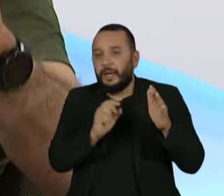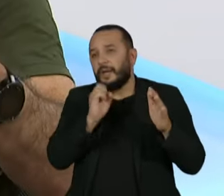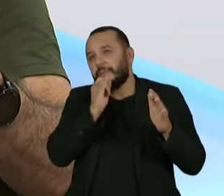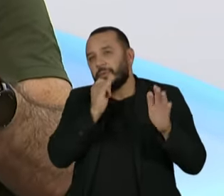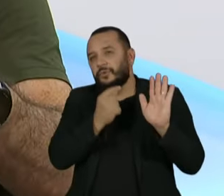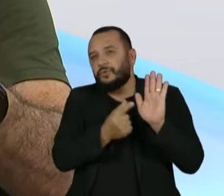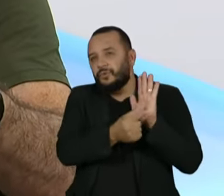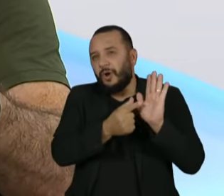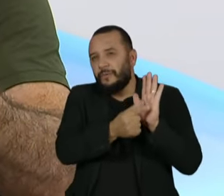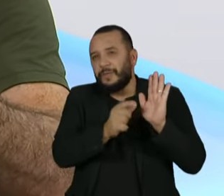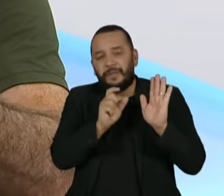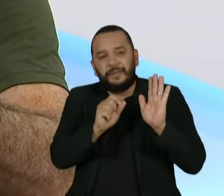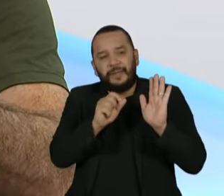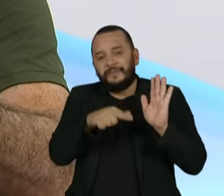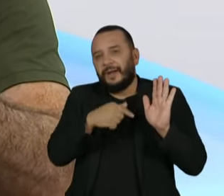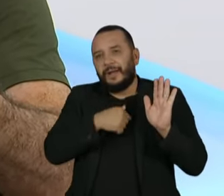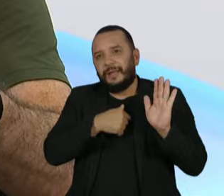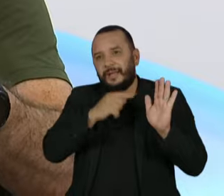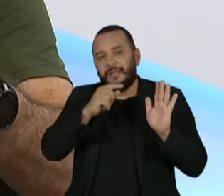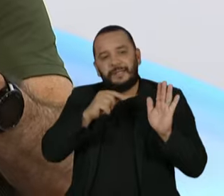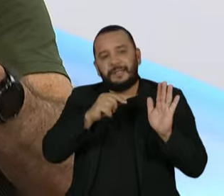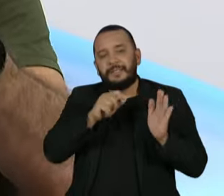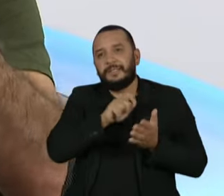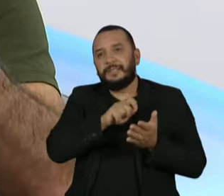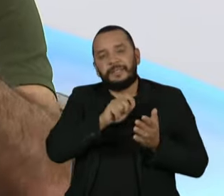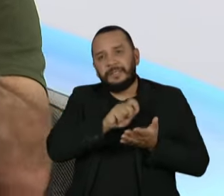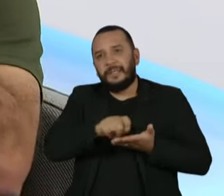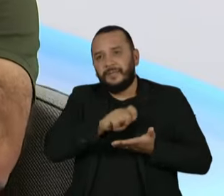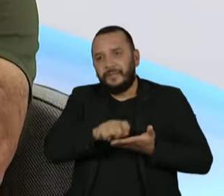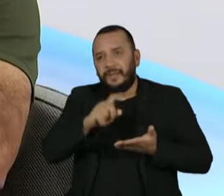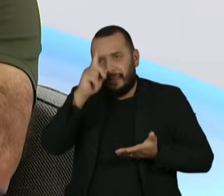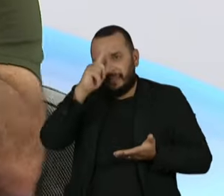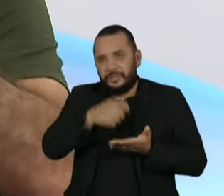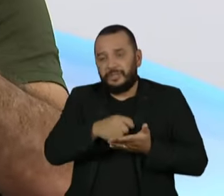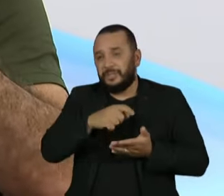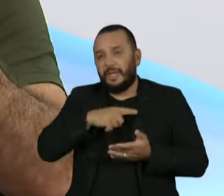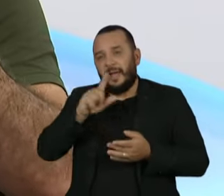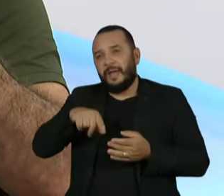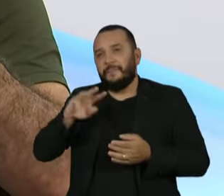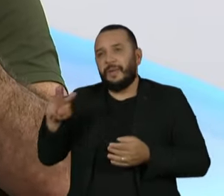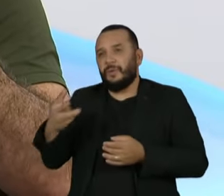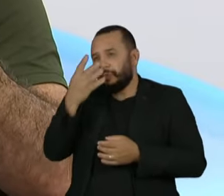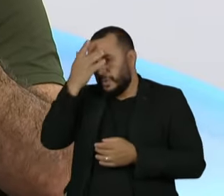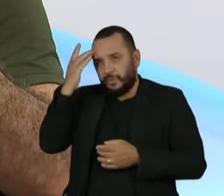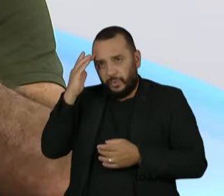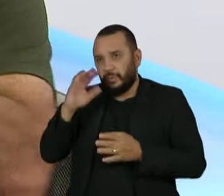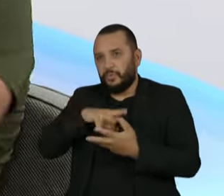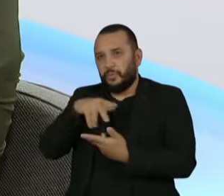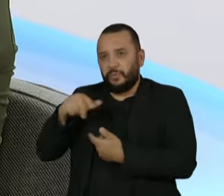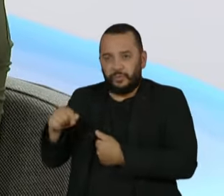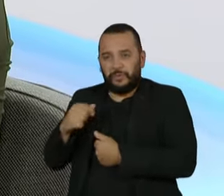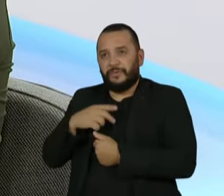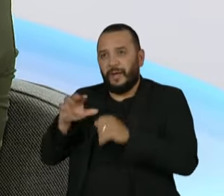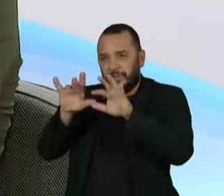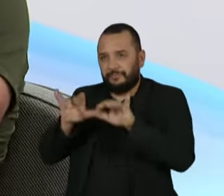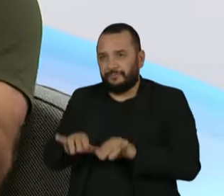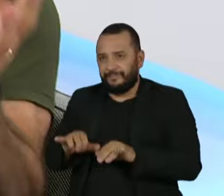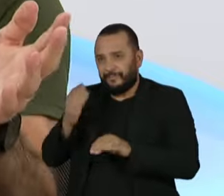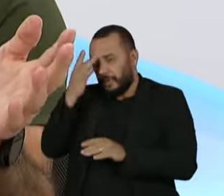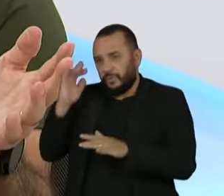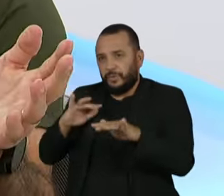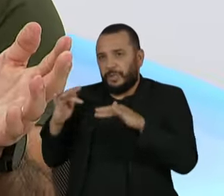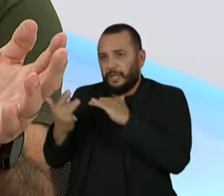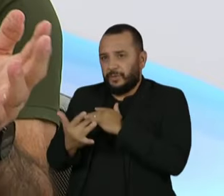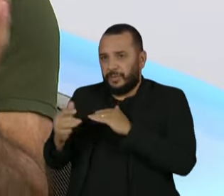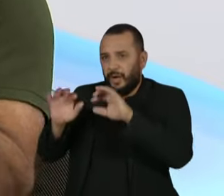software são centenas de milhões de abençoe no mundo fazendo isso isso é que cria esse Universo de mundos que você falou alguém escreve uma rede social